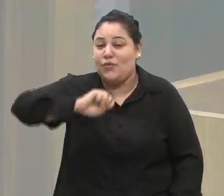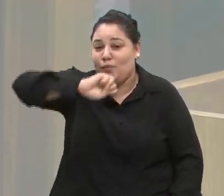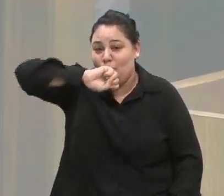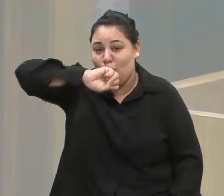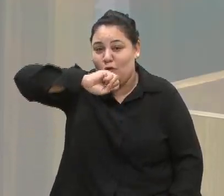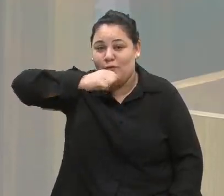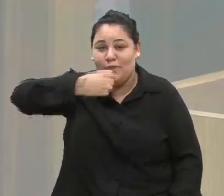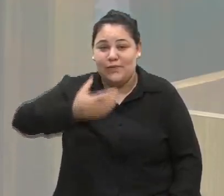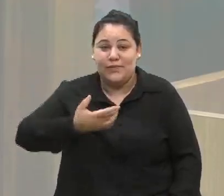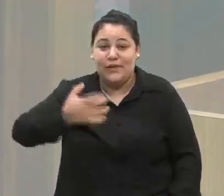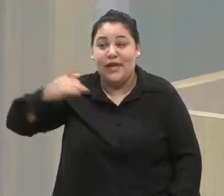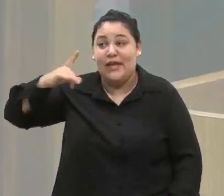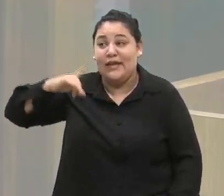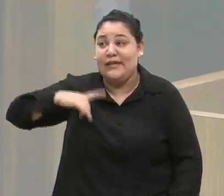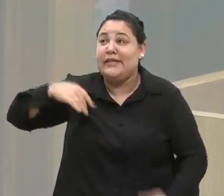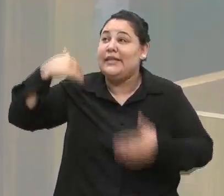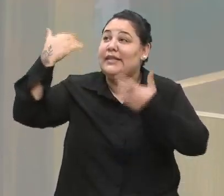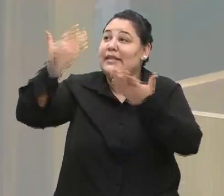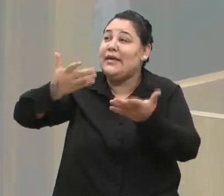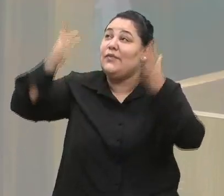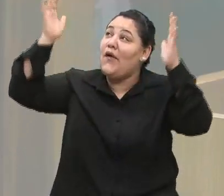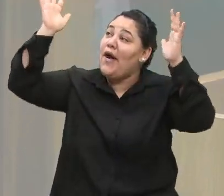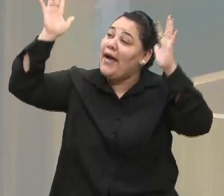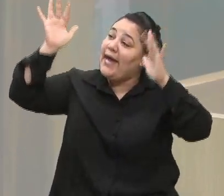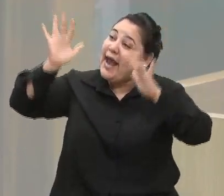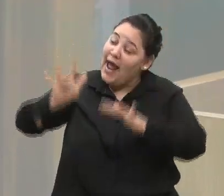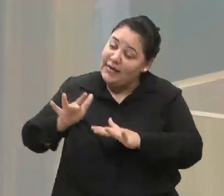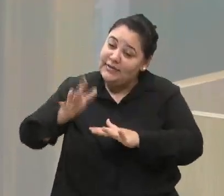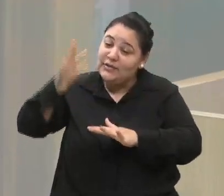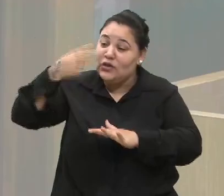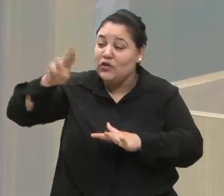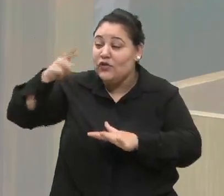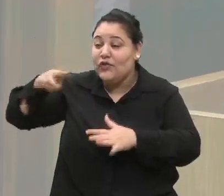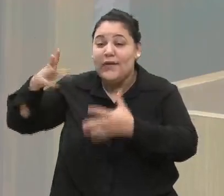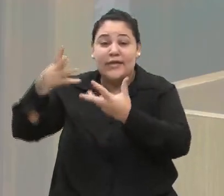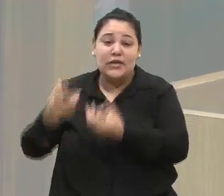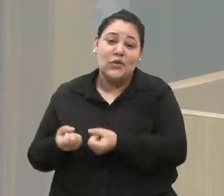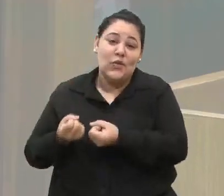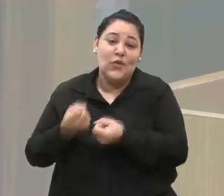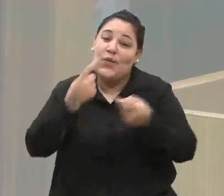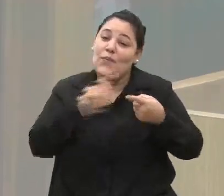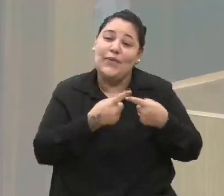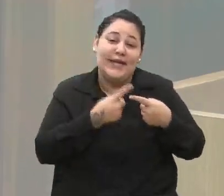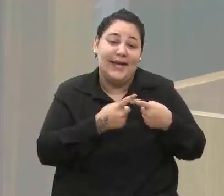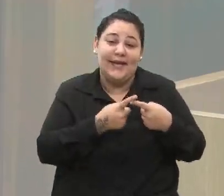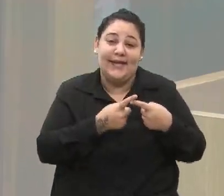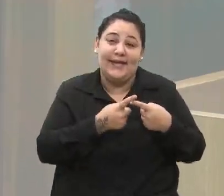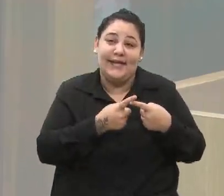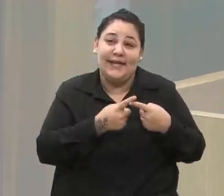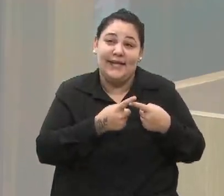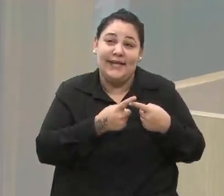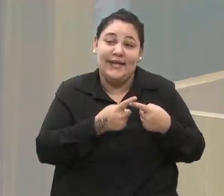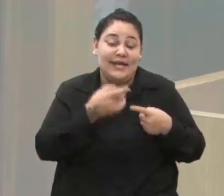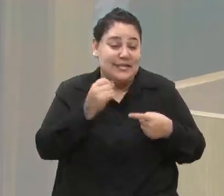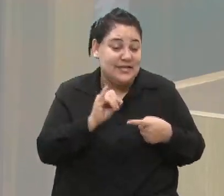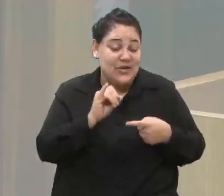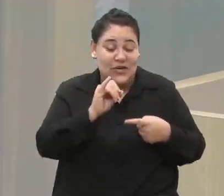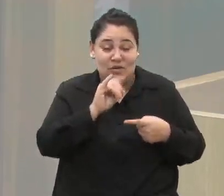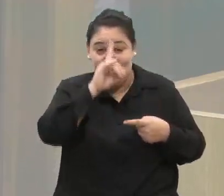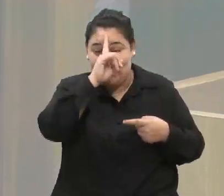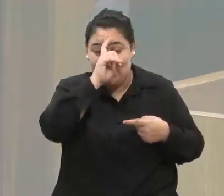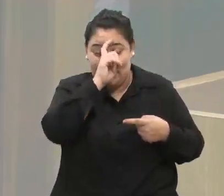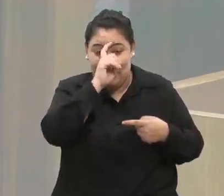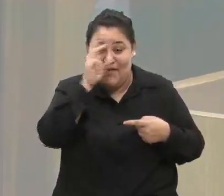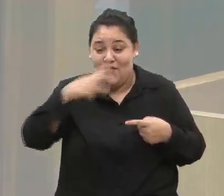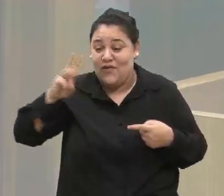Demos graça que o Virvi assumiu. Porque se o Virvi não tivesse assumido, ou se agora o Virvi dizer eu